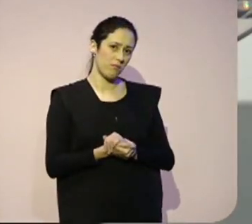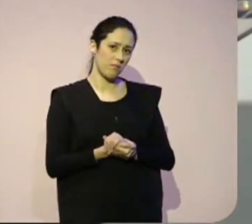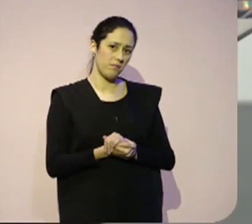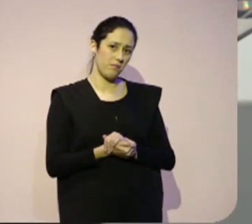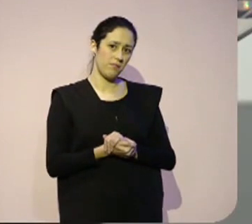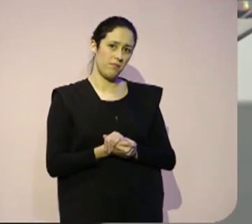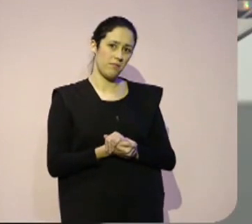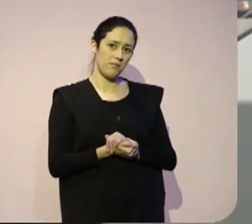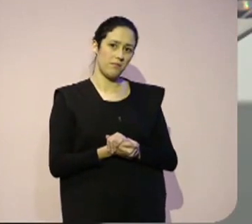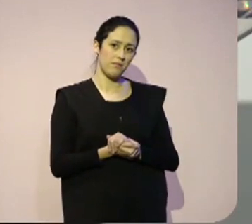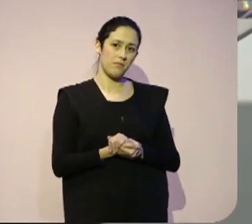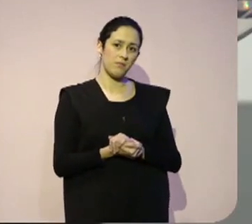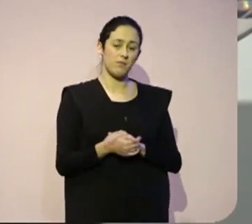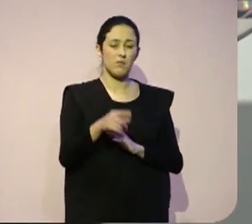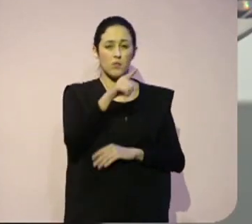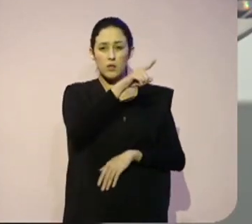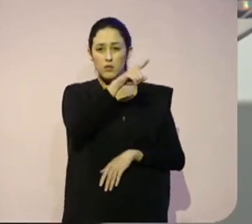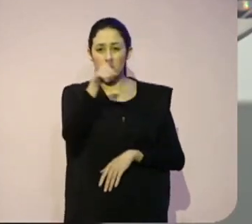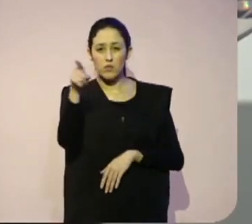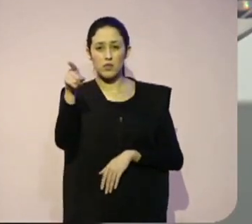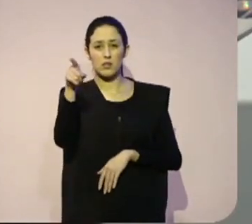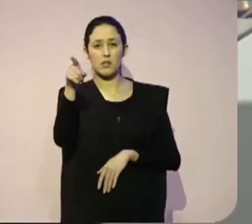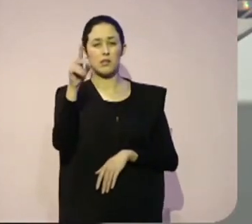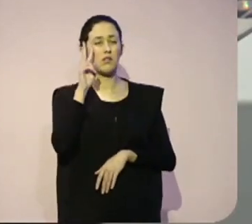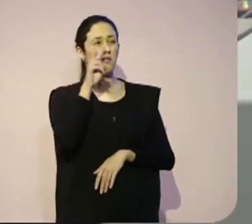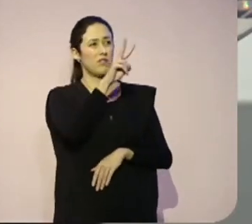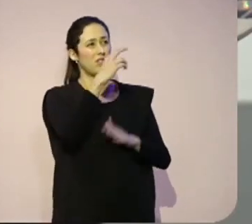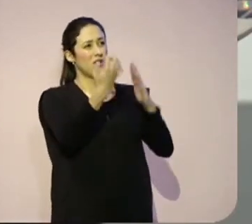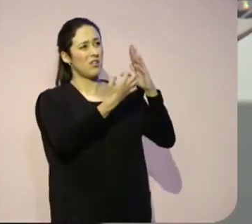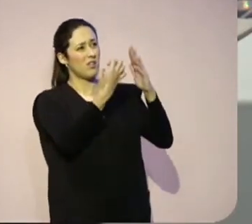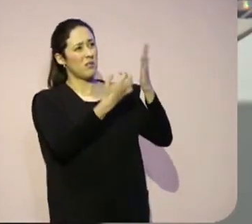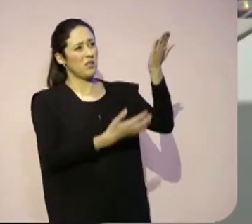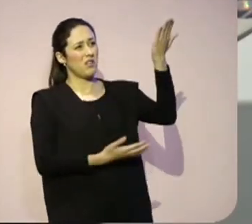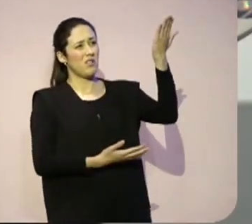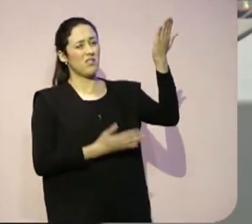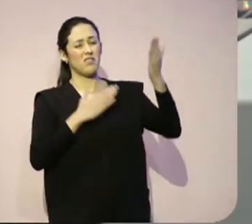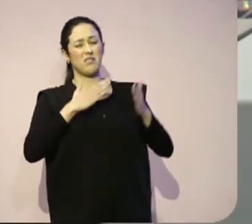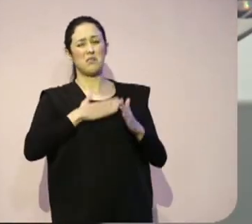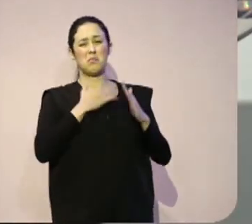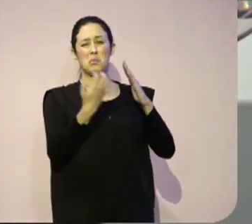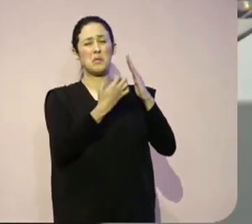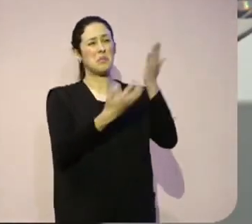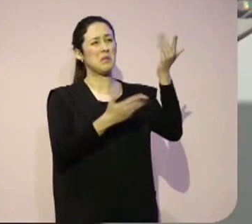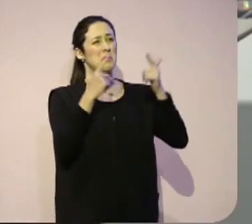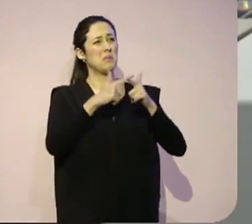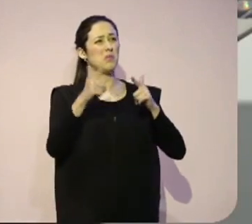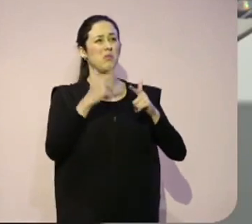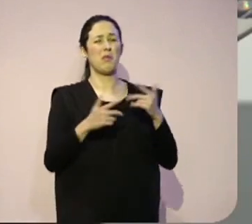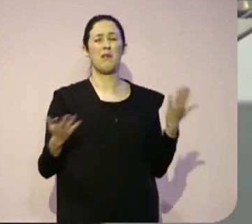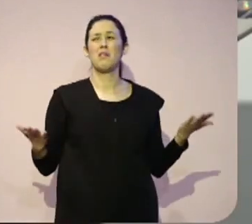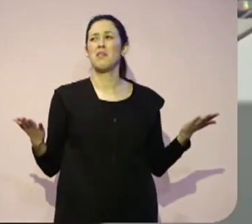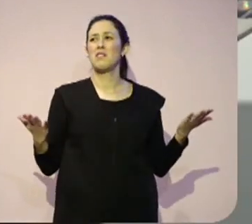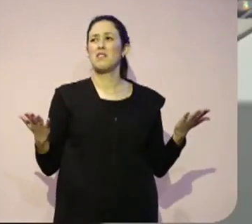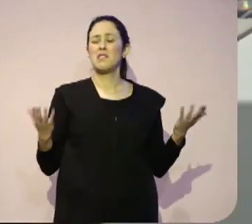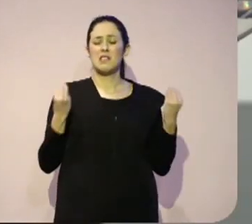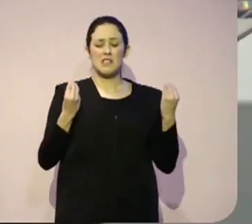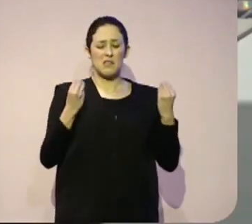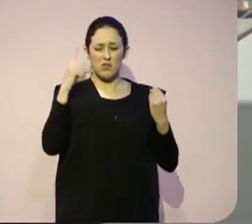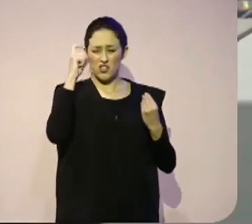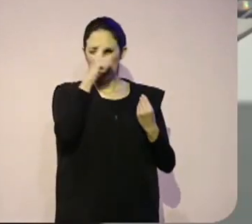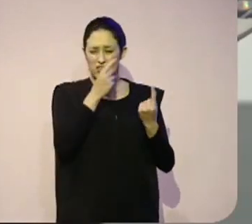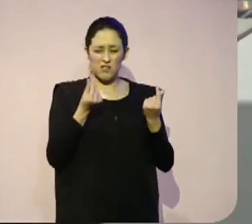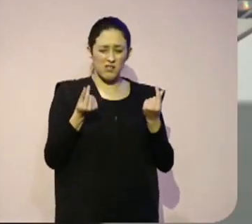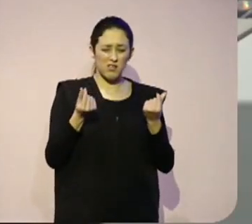Ao olhar para a tua empresa passando por dificuldade, tem resistido na fé? Ou